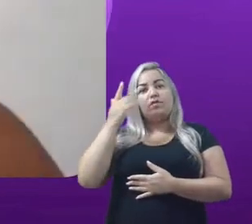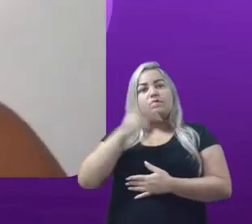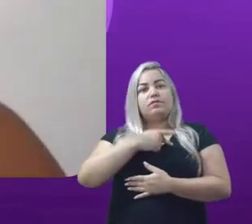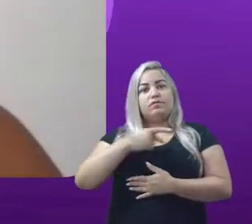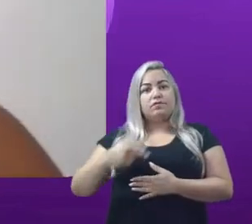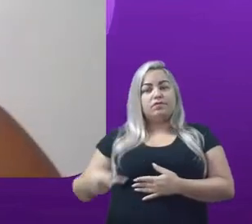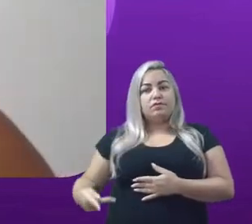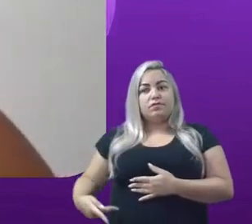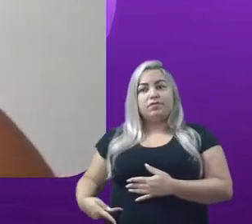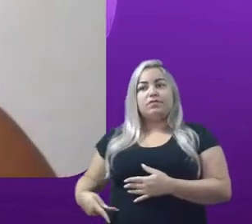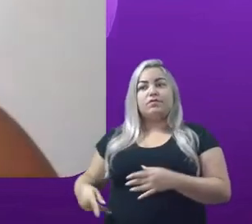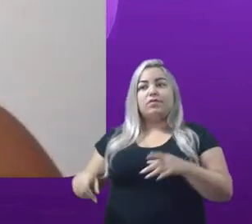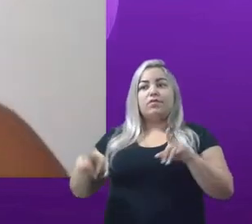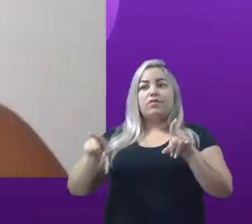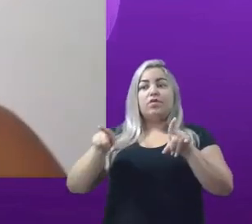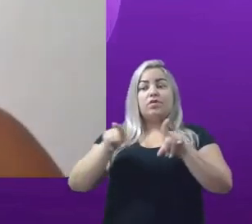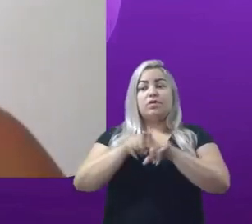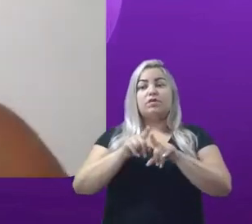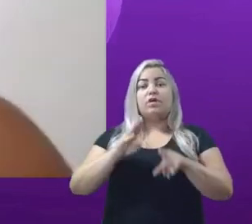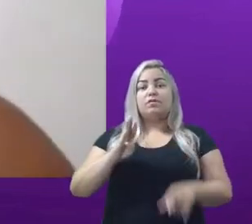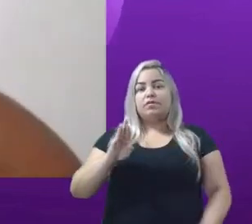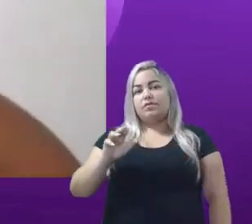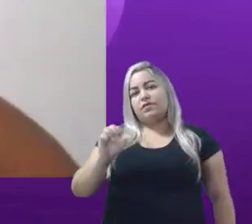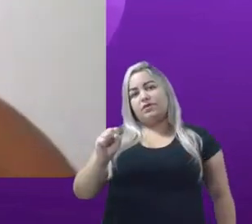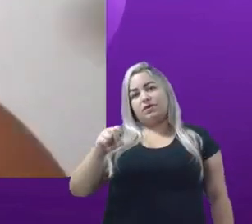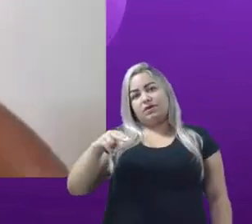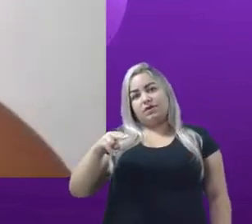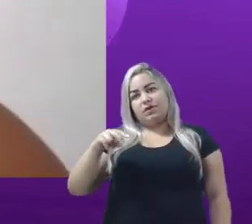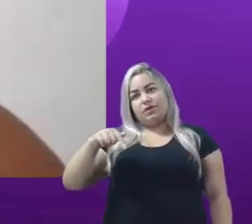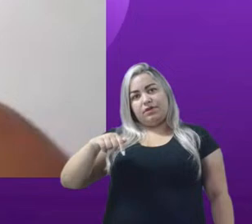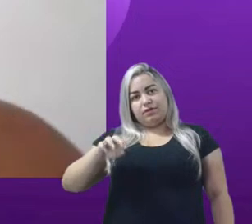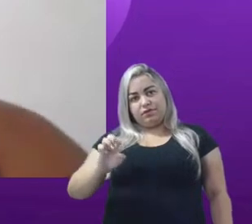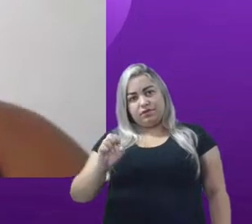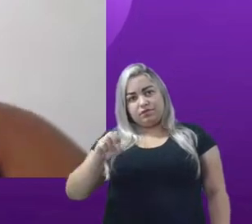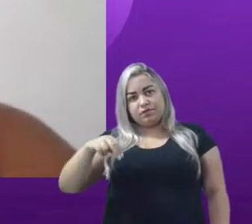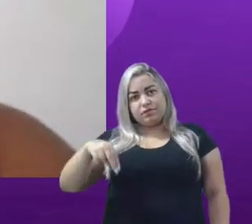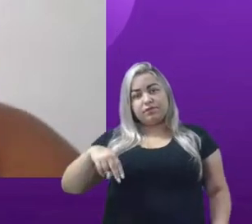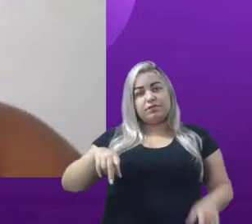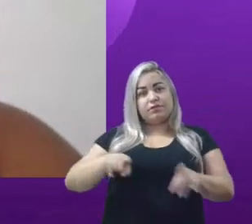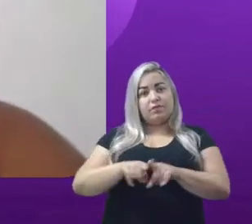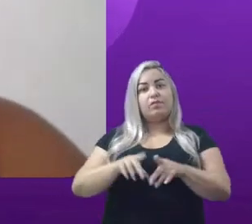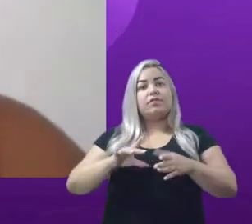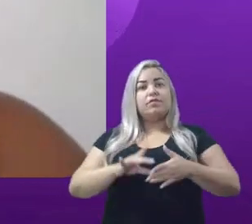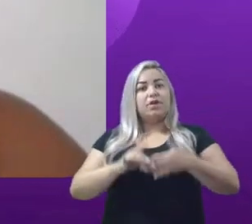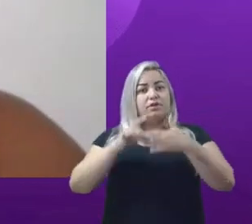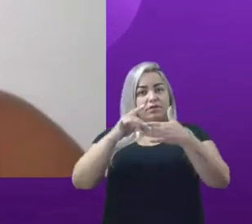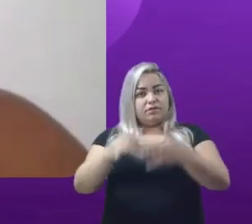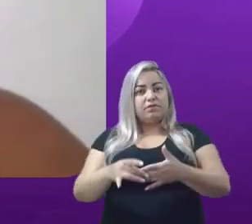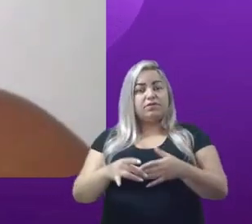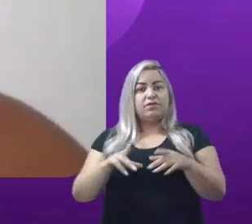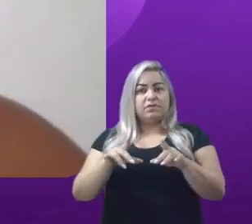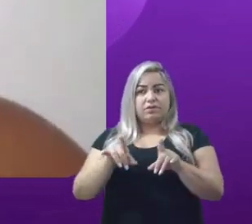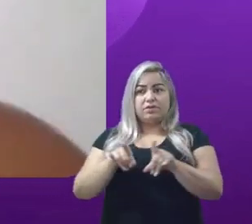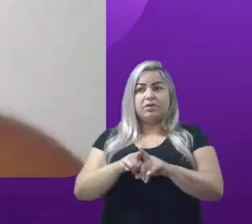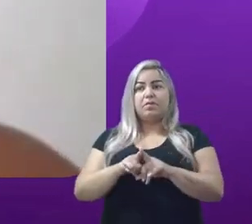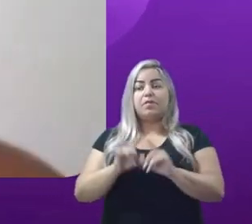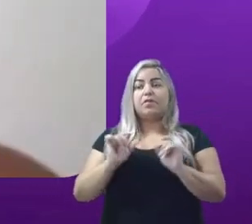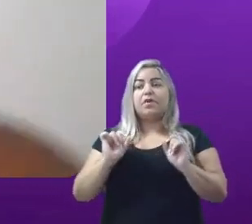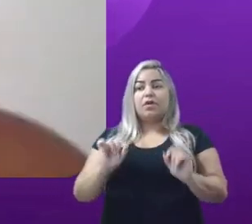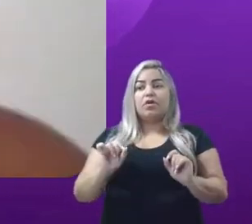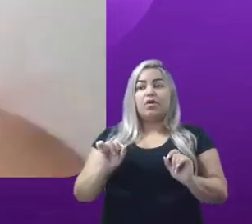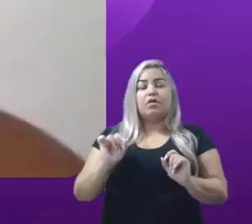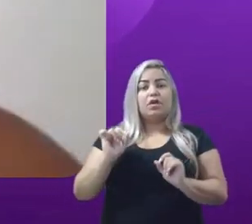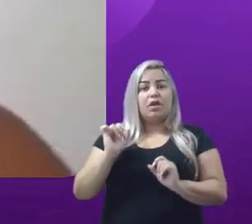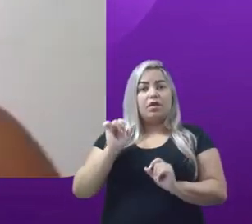presidente do Movimento Unificado de Vítimas da Braskem, e, obviamente, logo em seguida, essa liderança local. E é interessante que